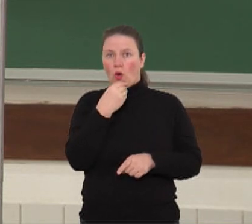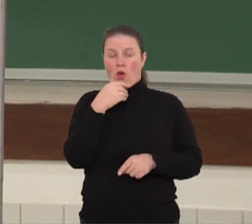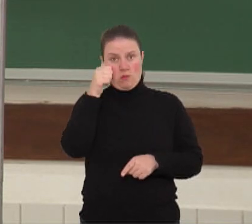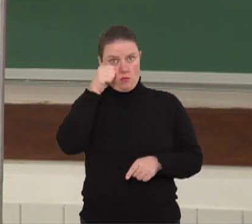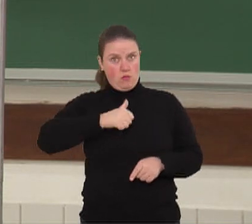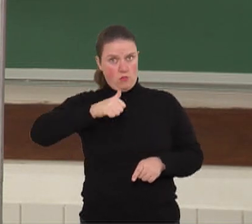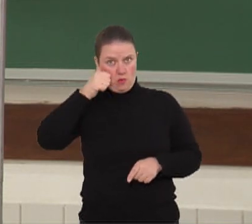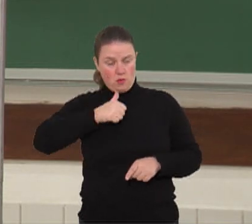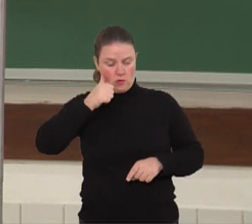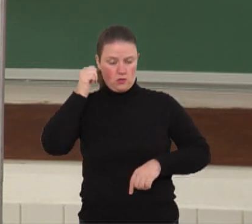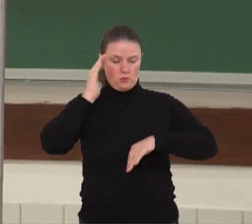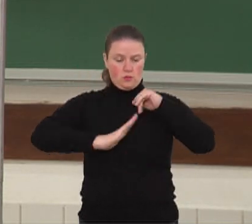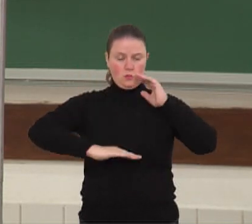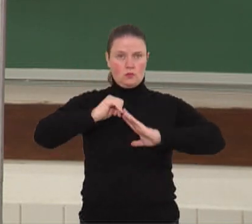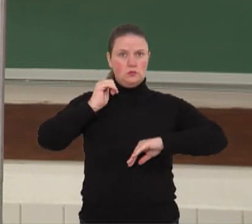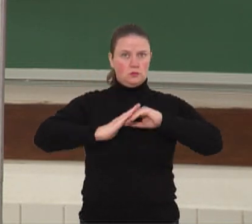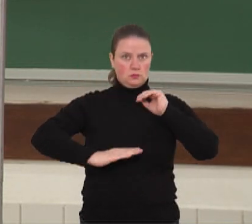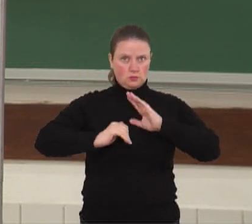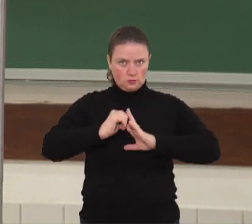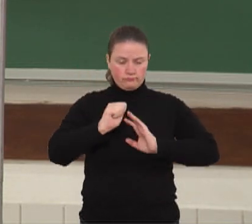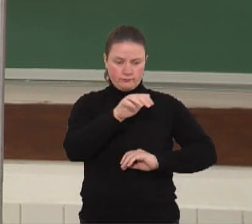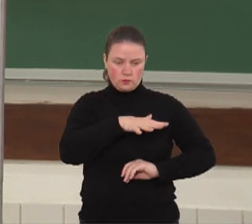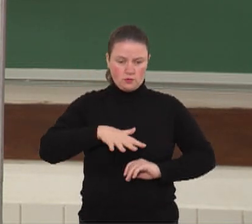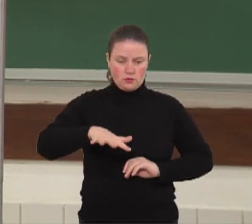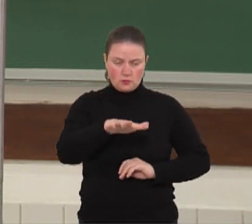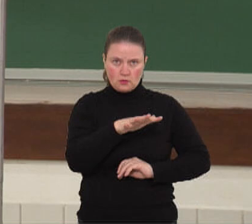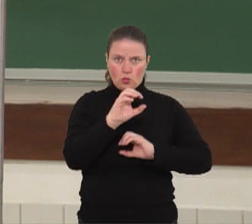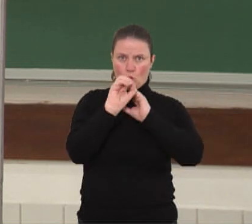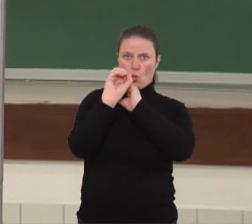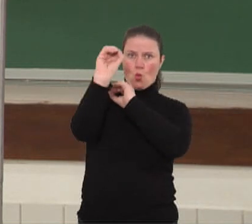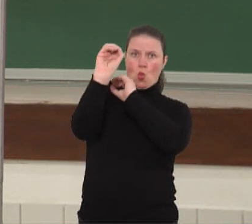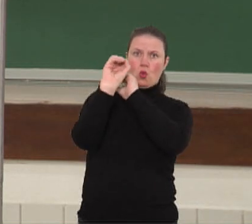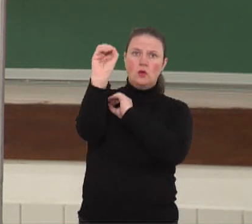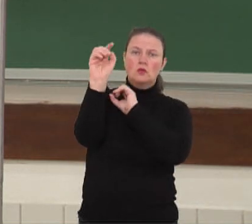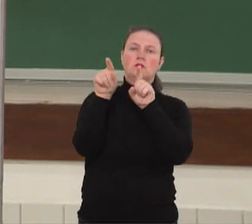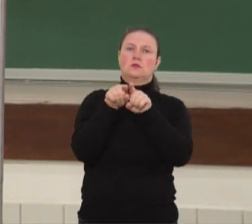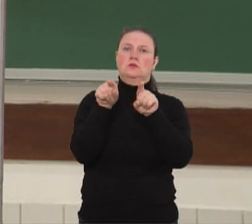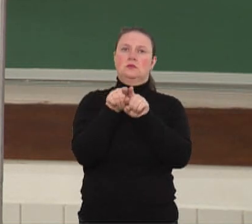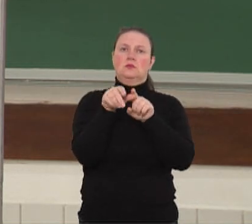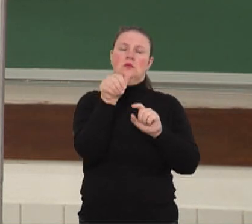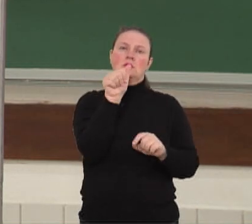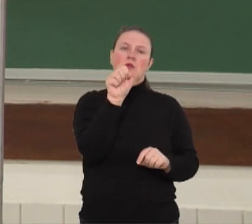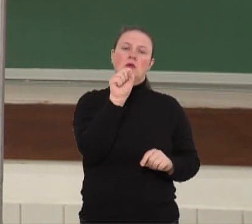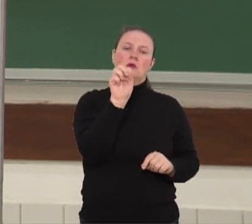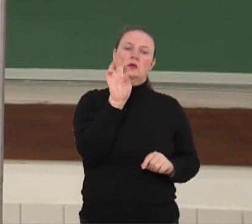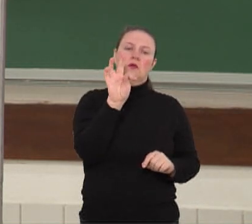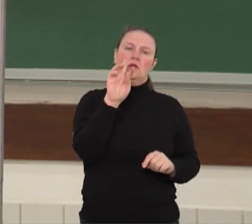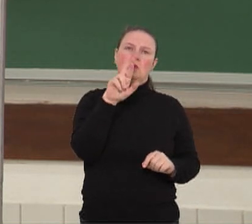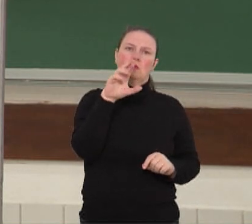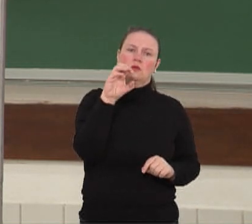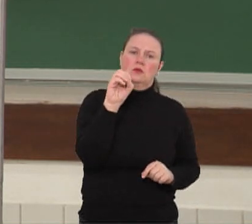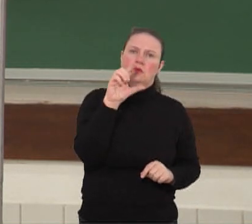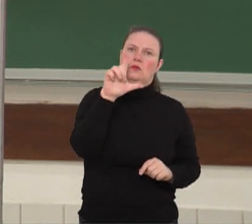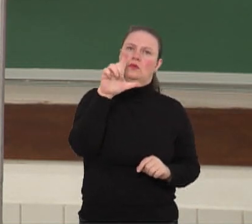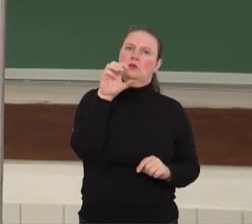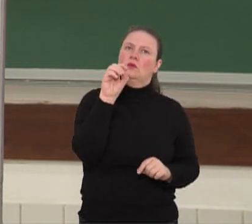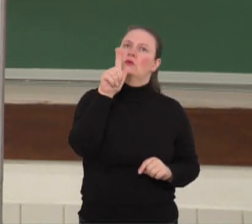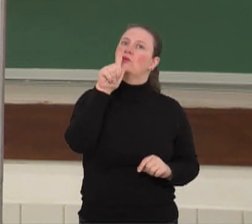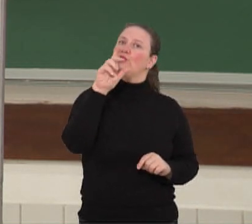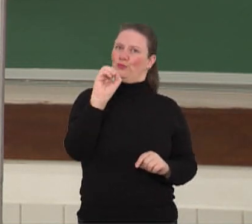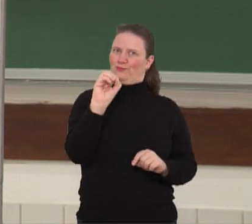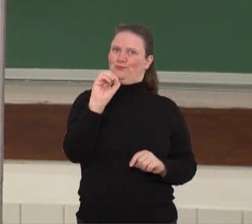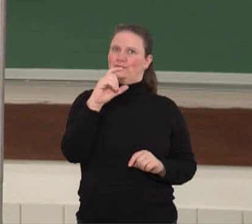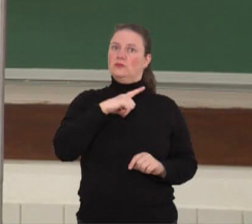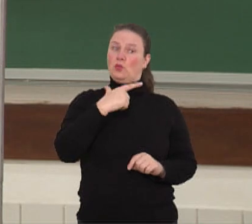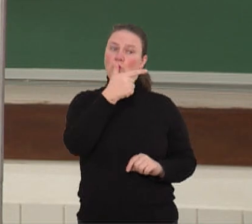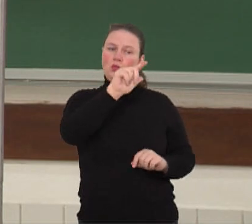astrônoma, uma mulher astrônoma, muito boa astrônoma, e um astrólogo, inclusive o presidente da Associação Brasileira dos Astrólogos,